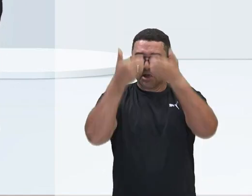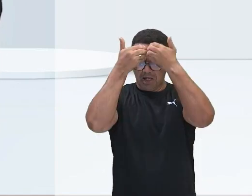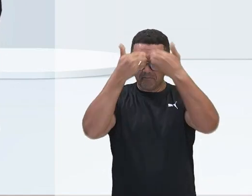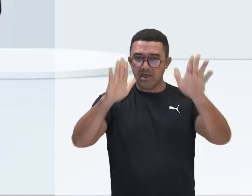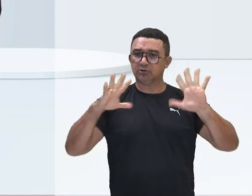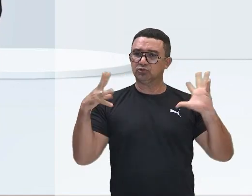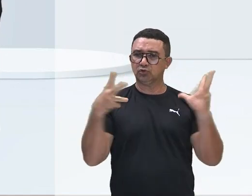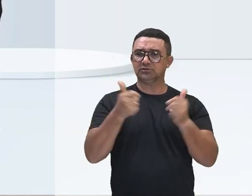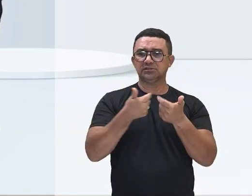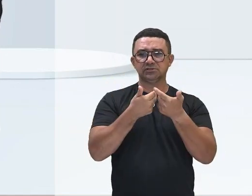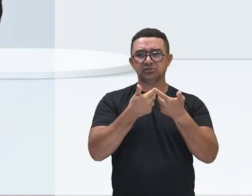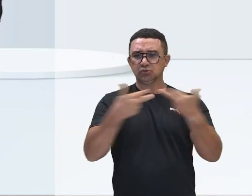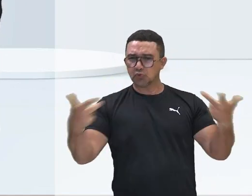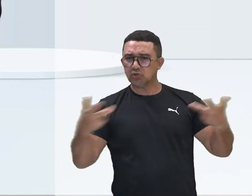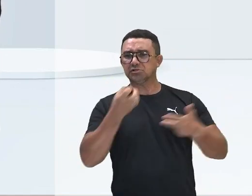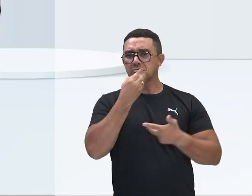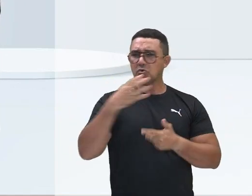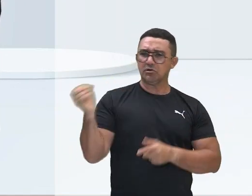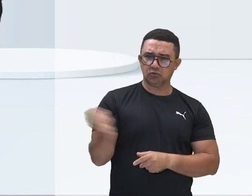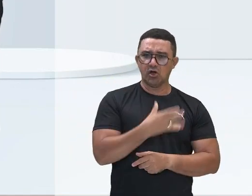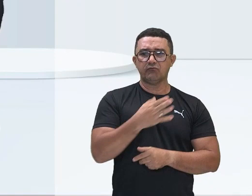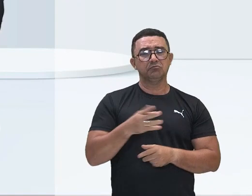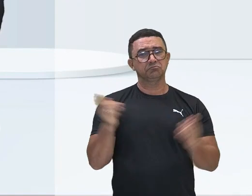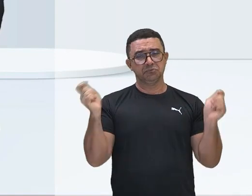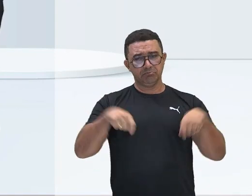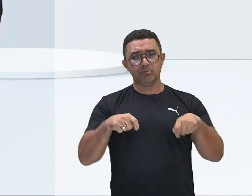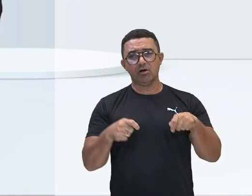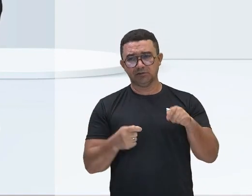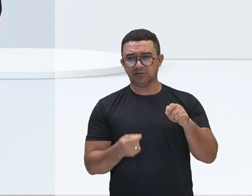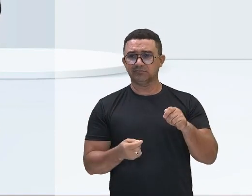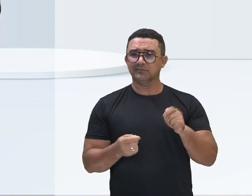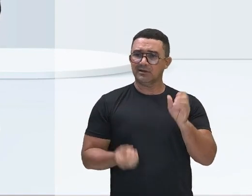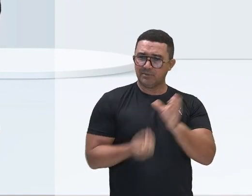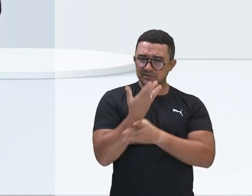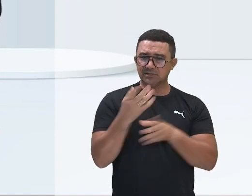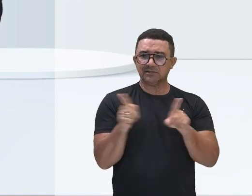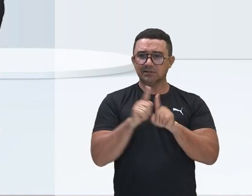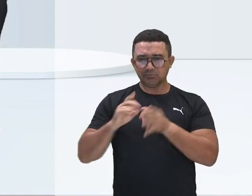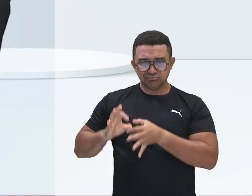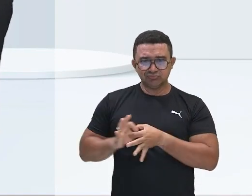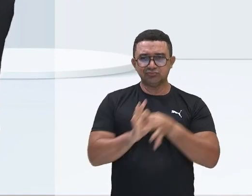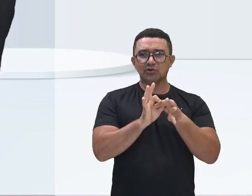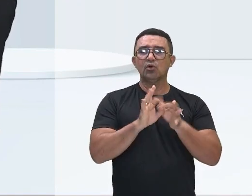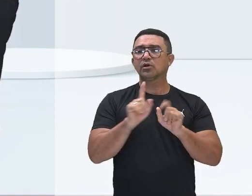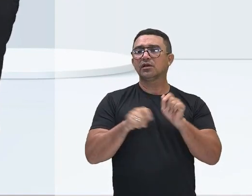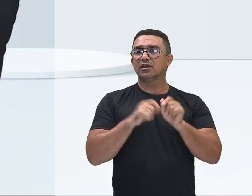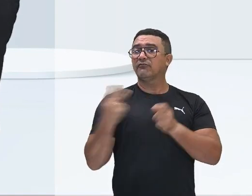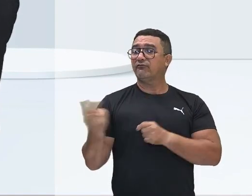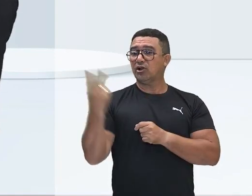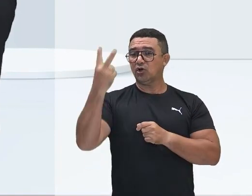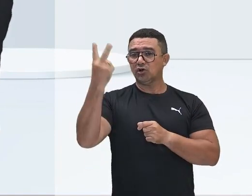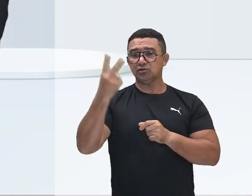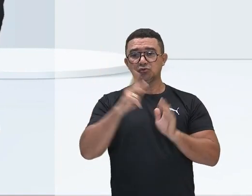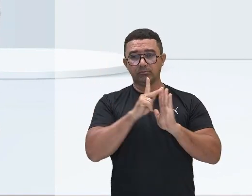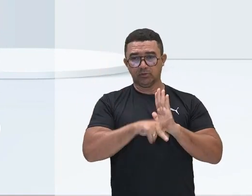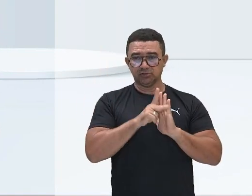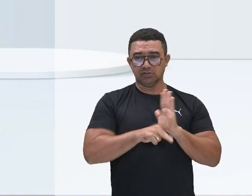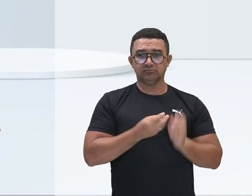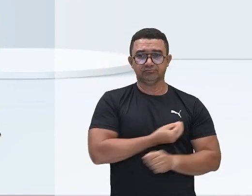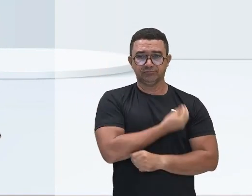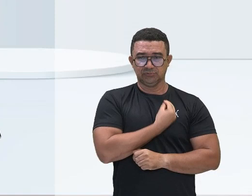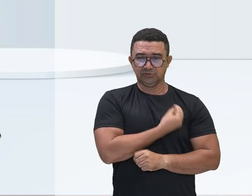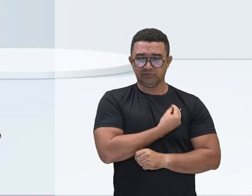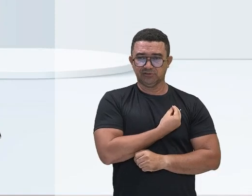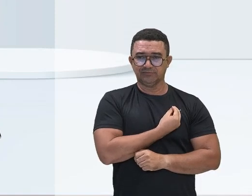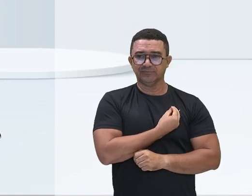coisas novas que podem aparecer aí, que vão trazer e agregar valor no nosso projeto de vida, tá? A gente não deve deixar